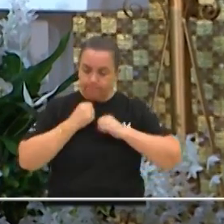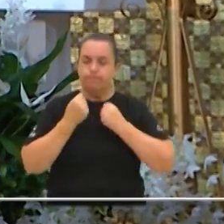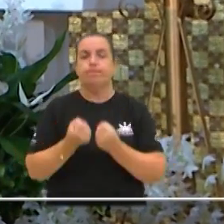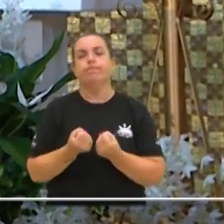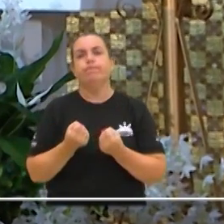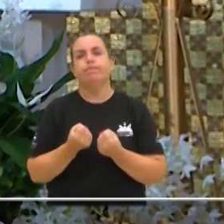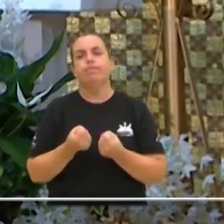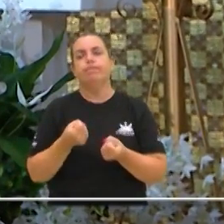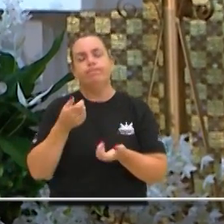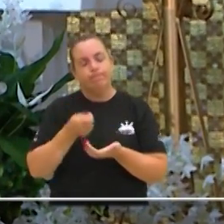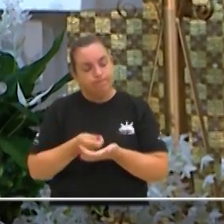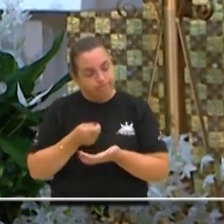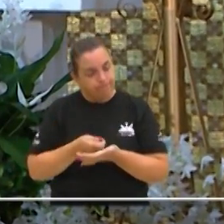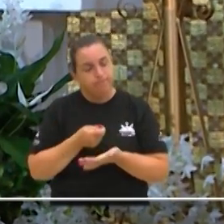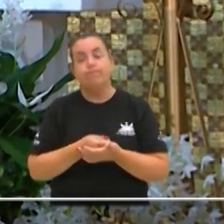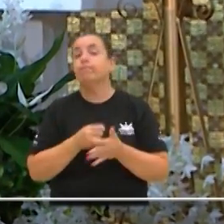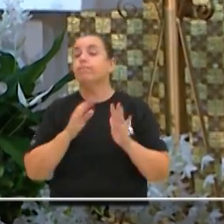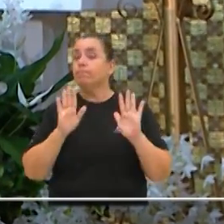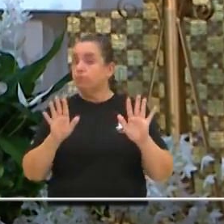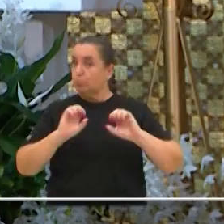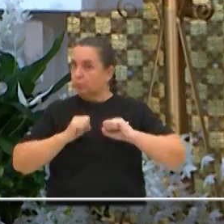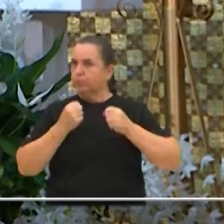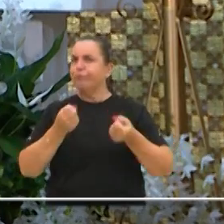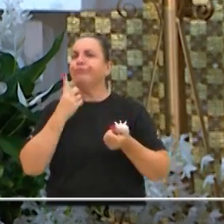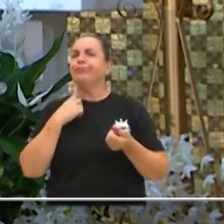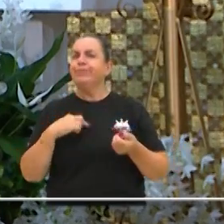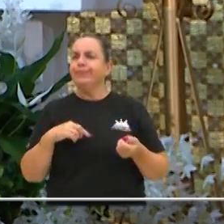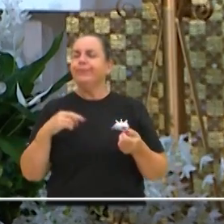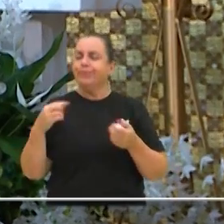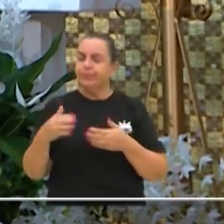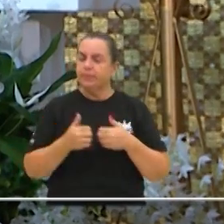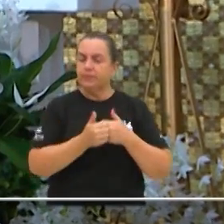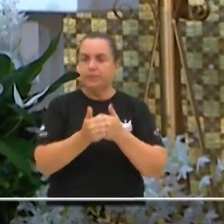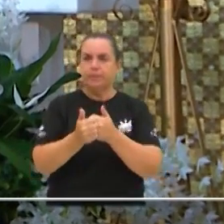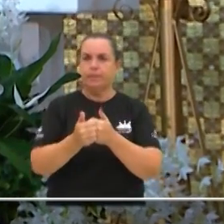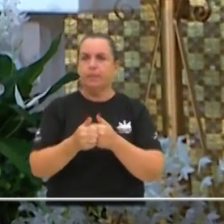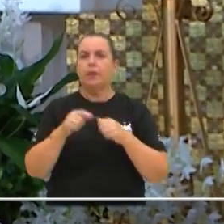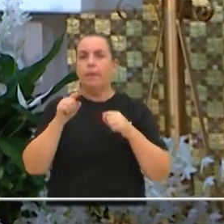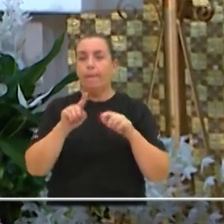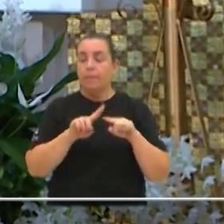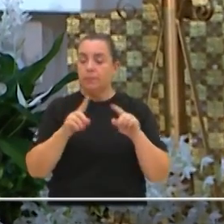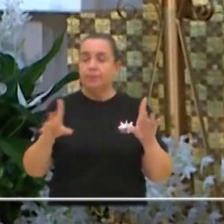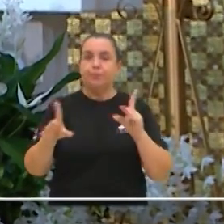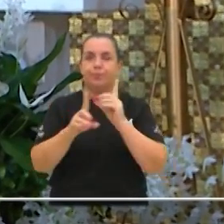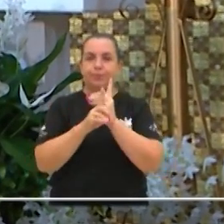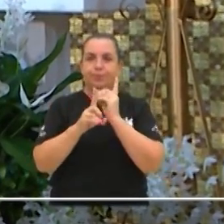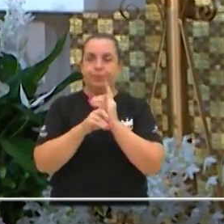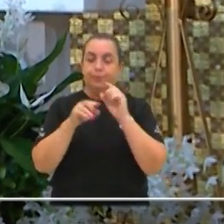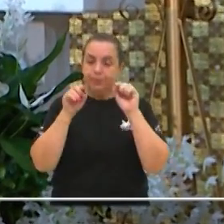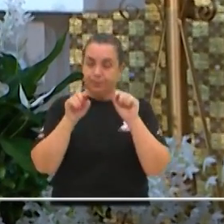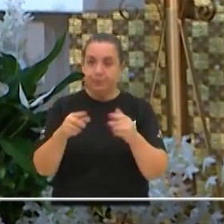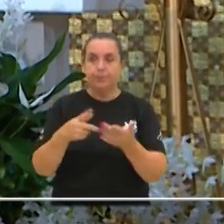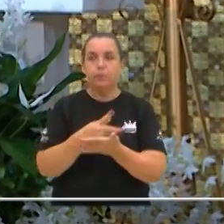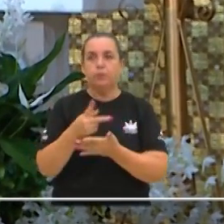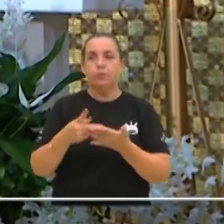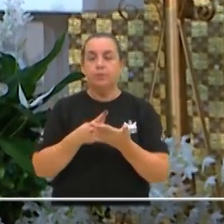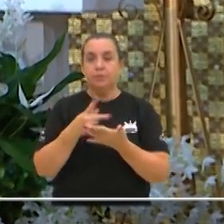esforço, dedicação, empenho. Mas nesse encontro, nesse